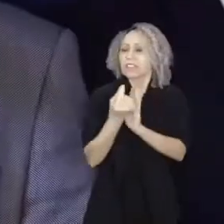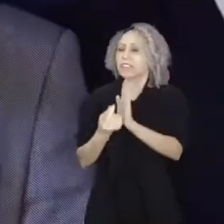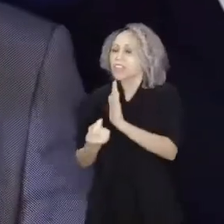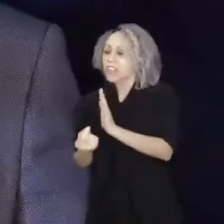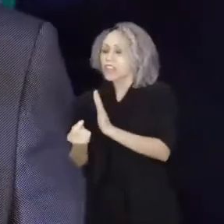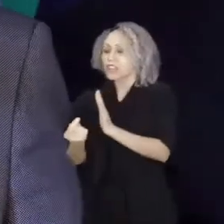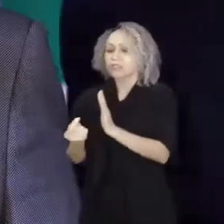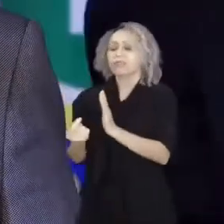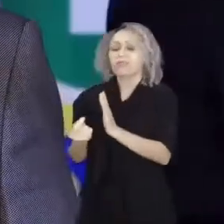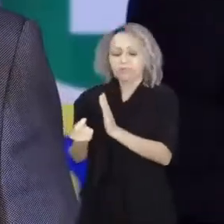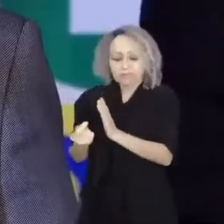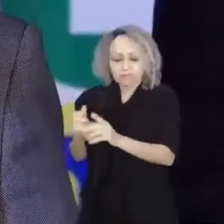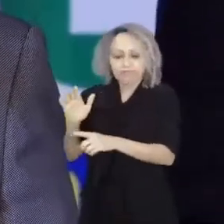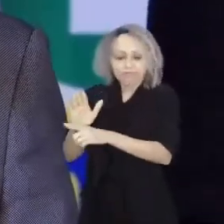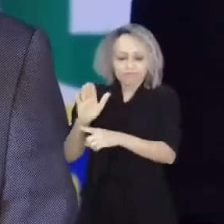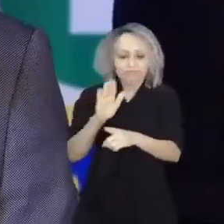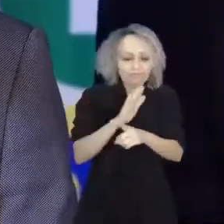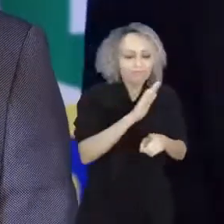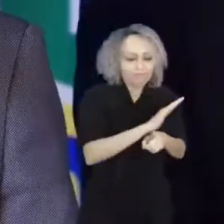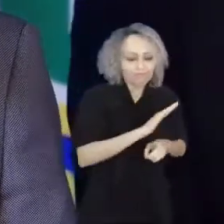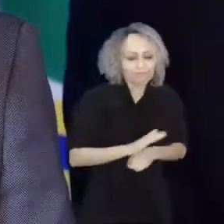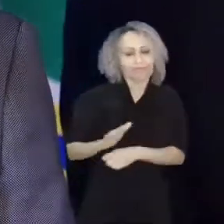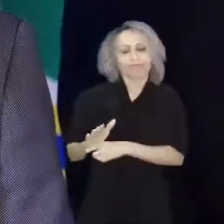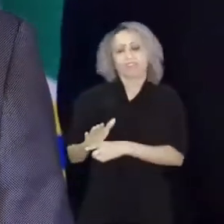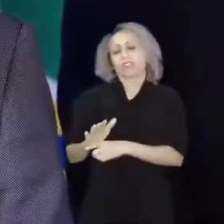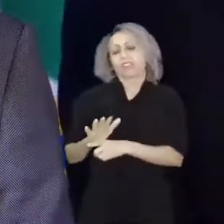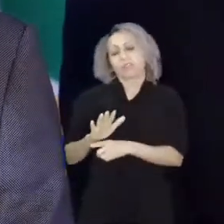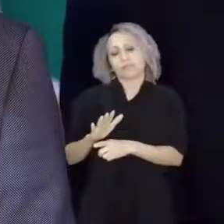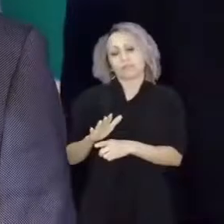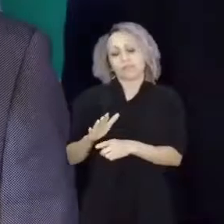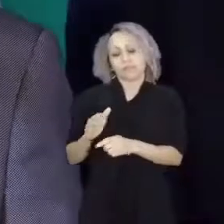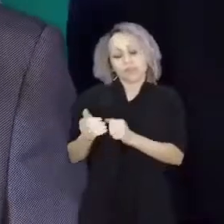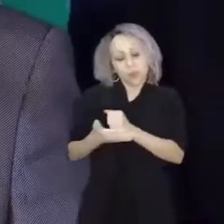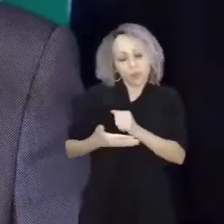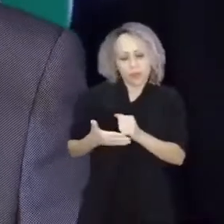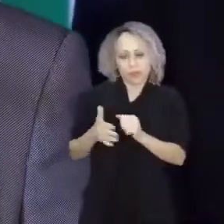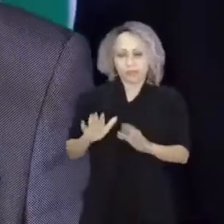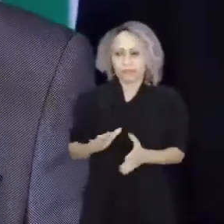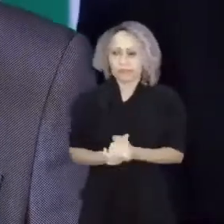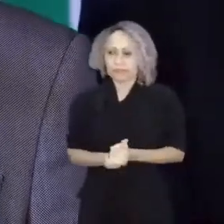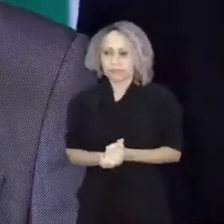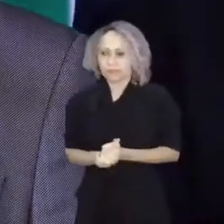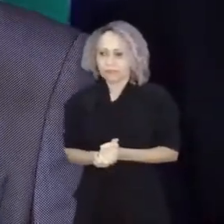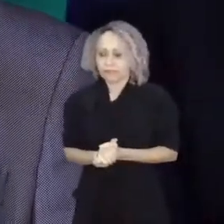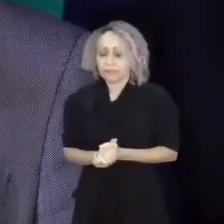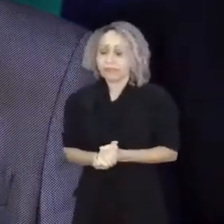pergunta, por favor, faça uma pergunta bastante inteligente para a resposta ser